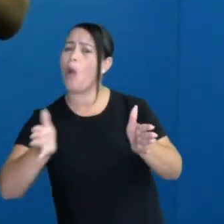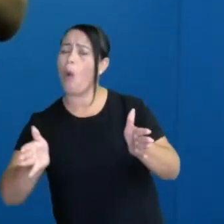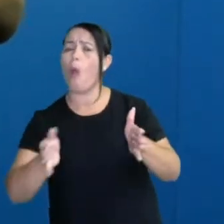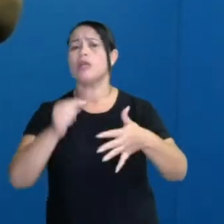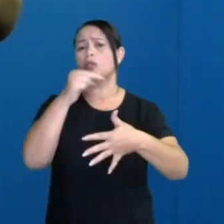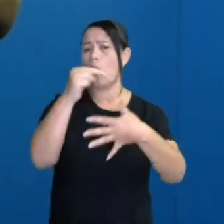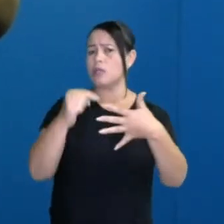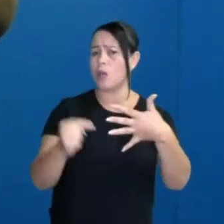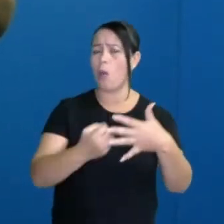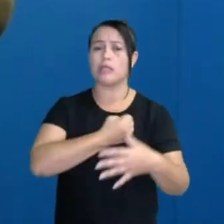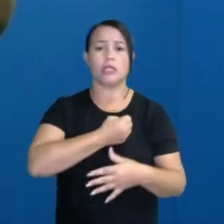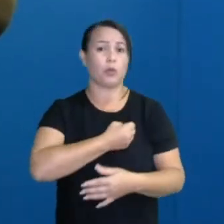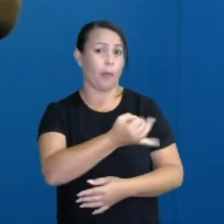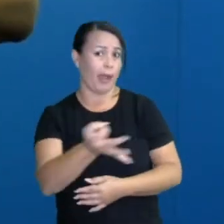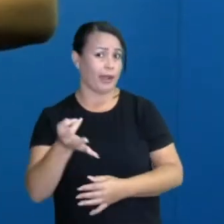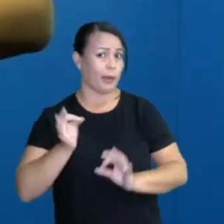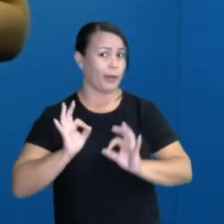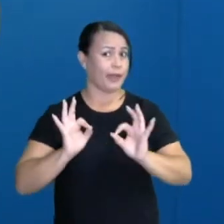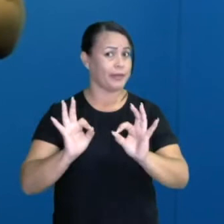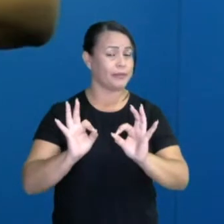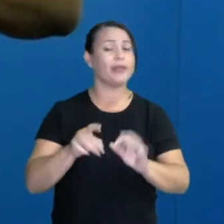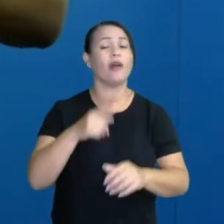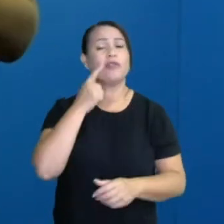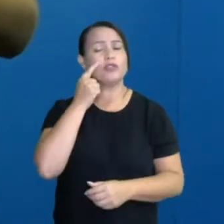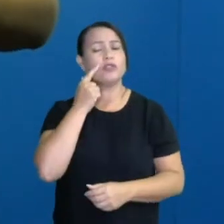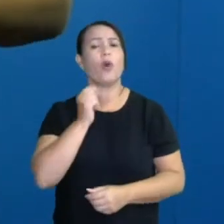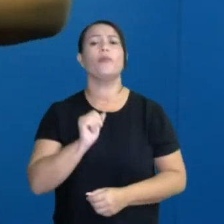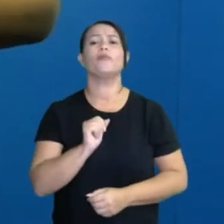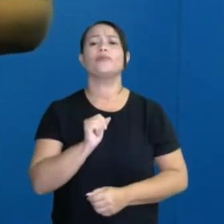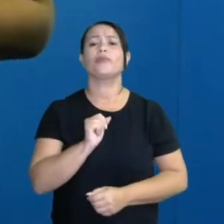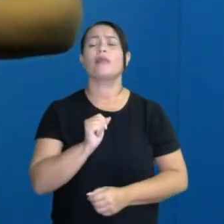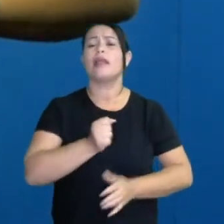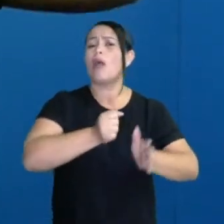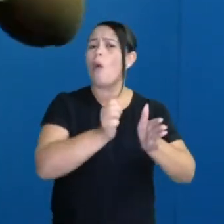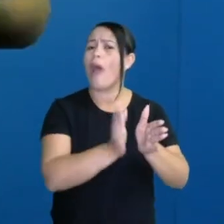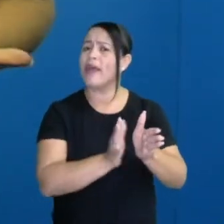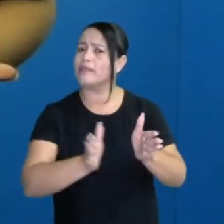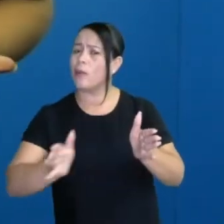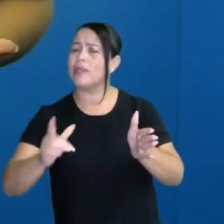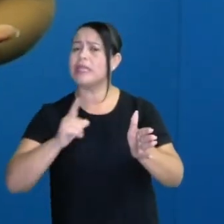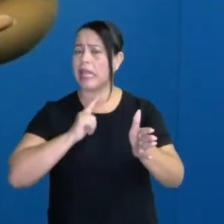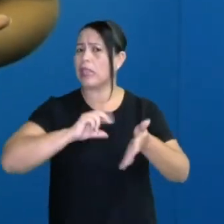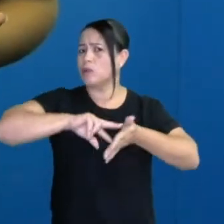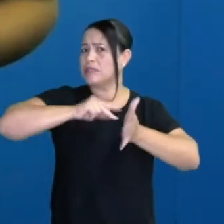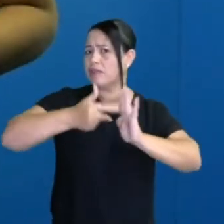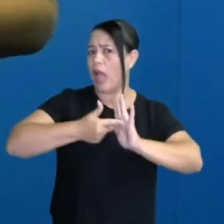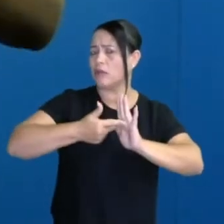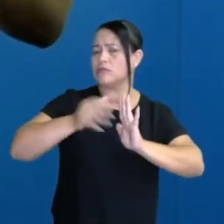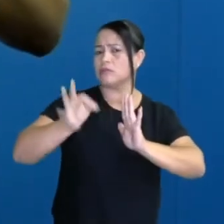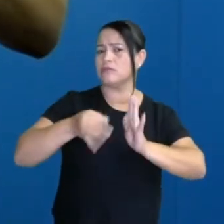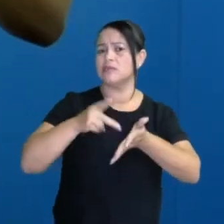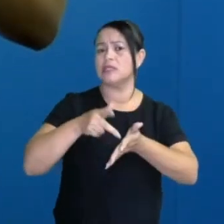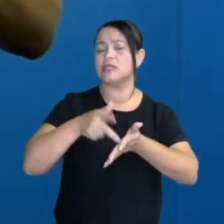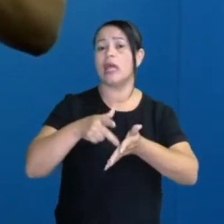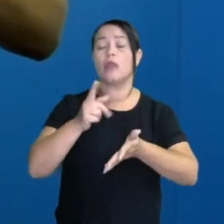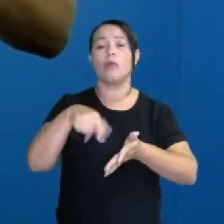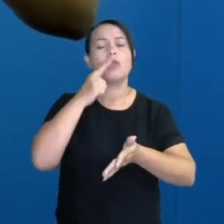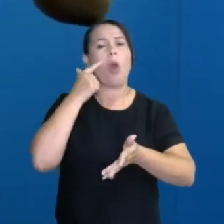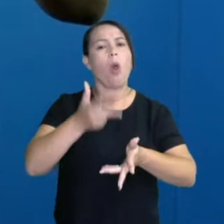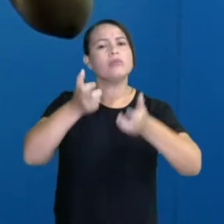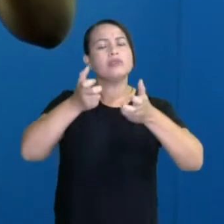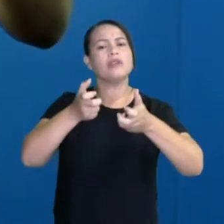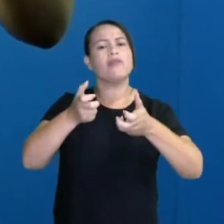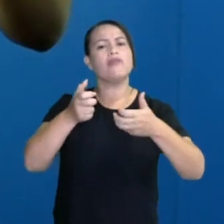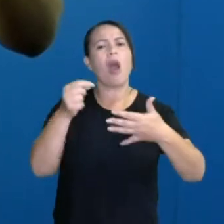sequência numérica, tá bem? Então, essa sequência, ela tem que ter um significado, não é isso? Então, quando você observar